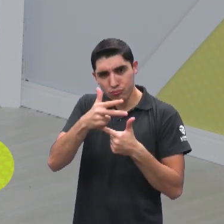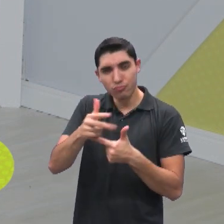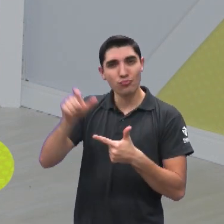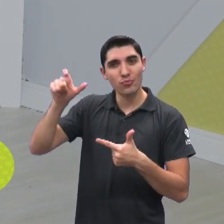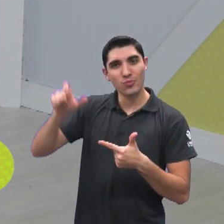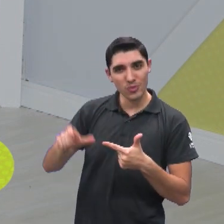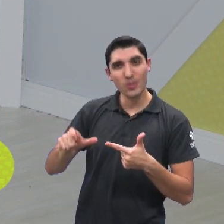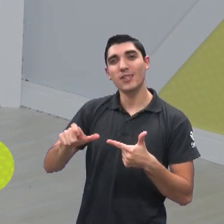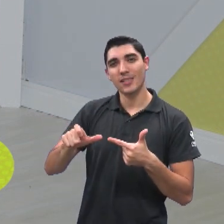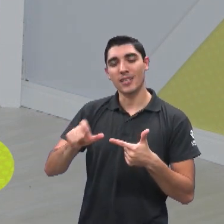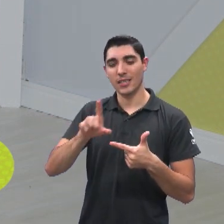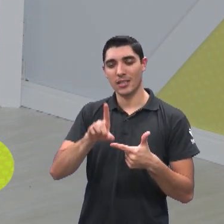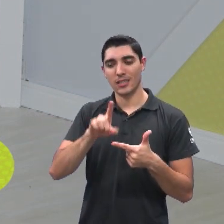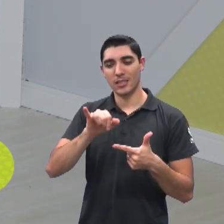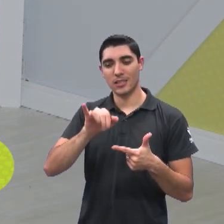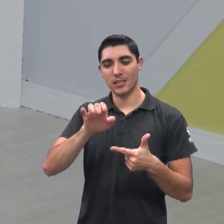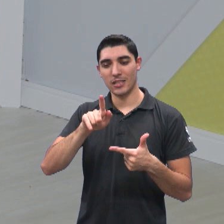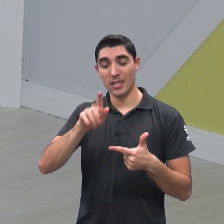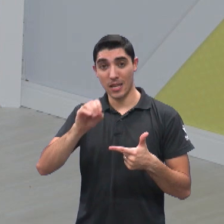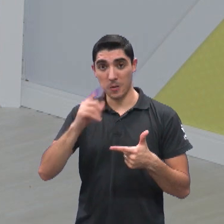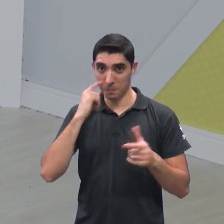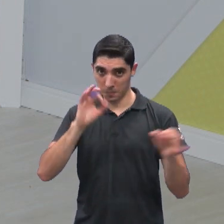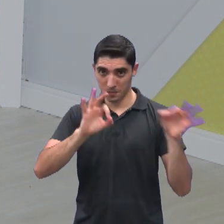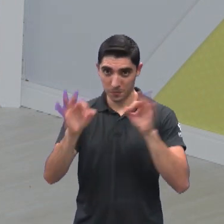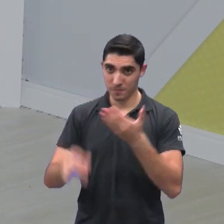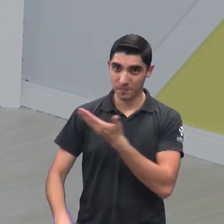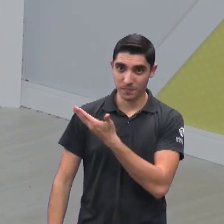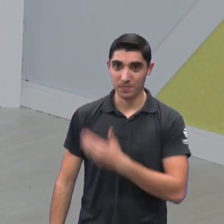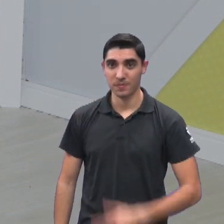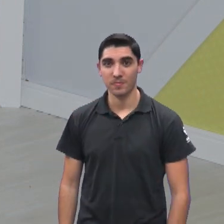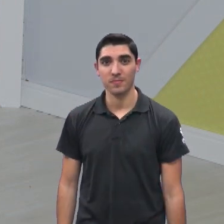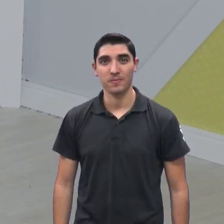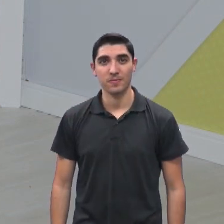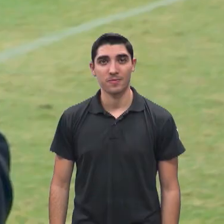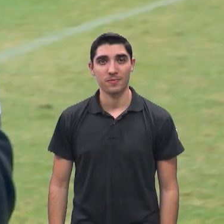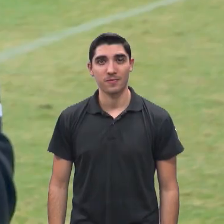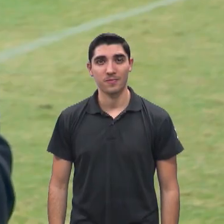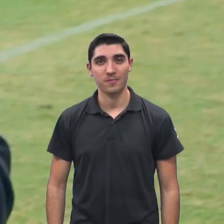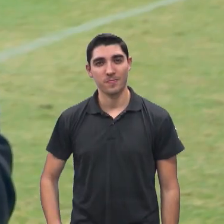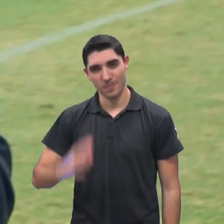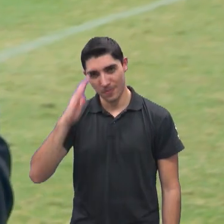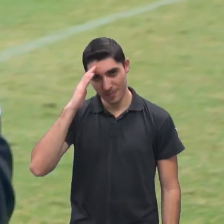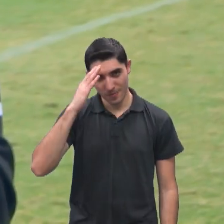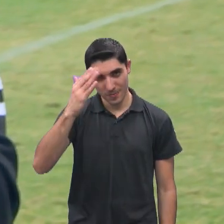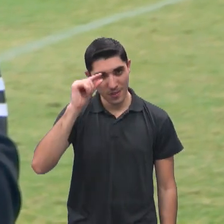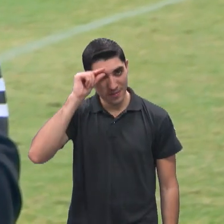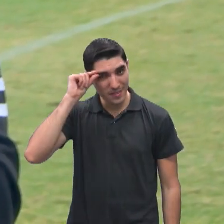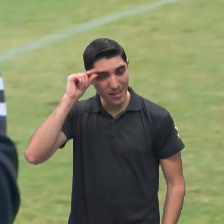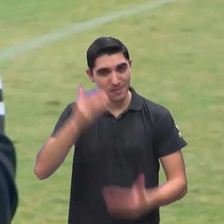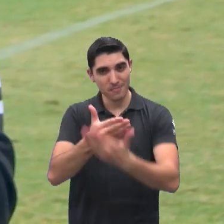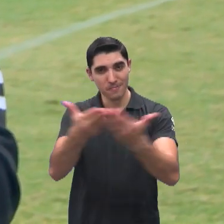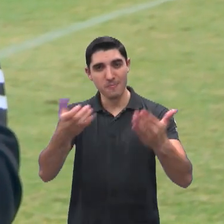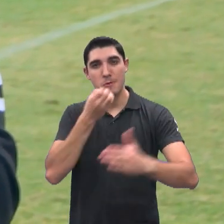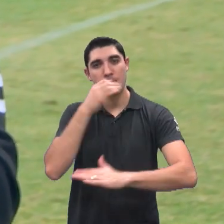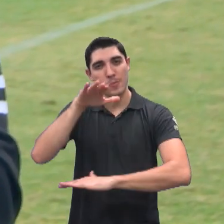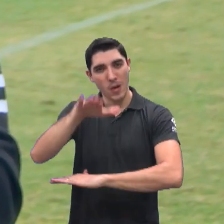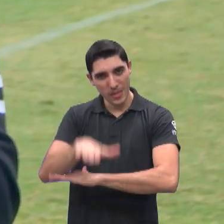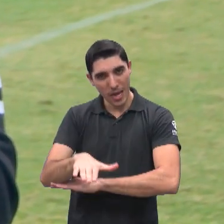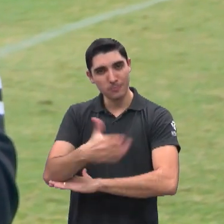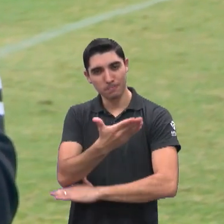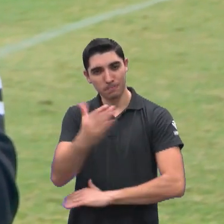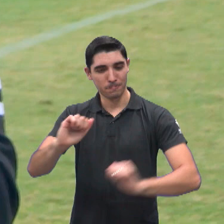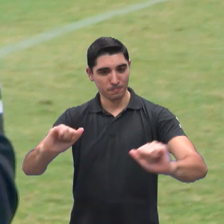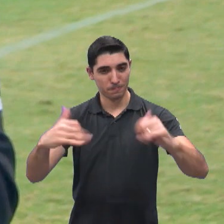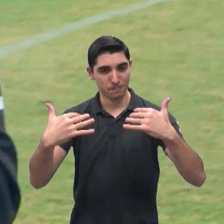Câmara, o nosso Diego Tribist. Solta, Matheus! Olá, Vieira, boa tarde para você, boa tarde a todos os amigos ligados no Hora